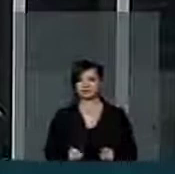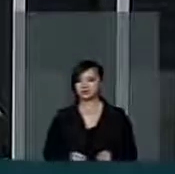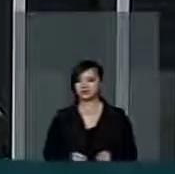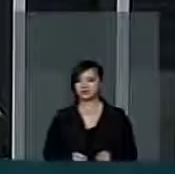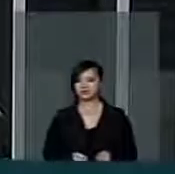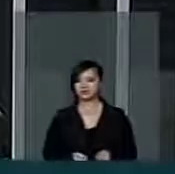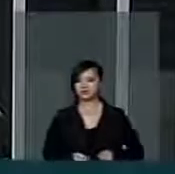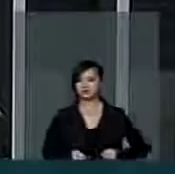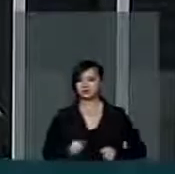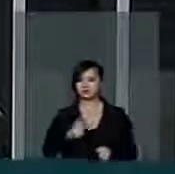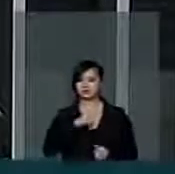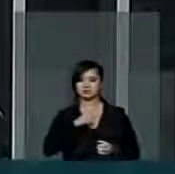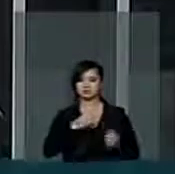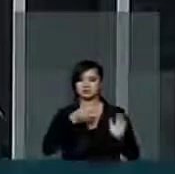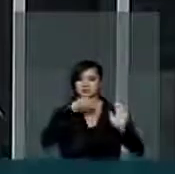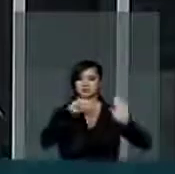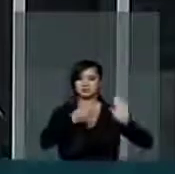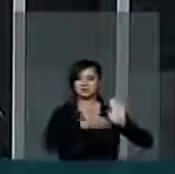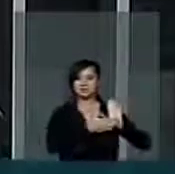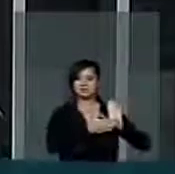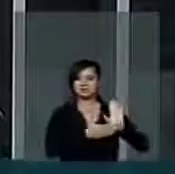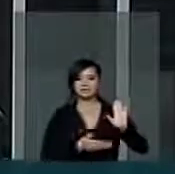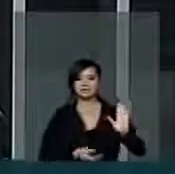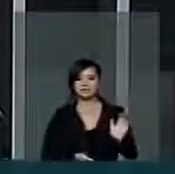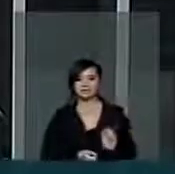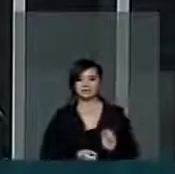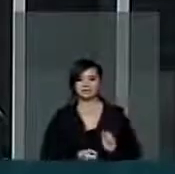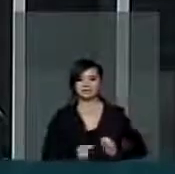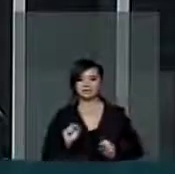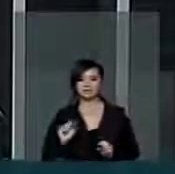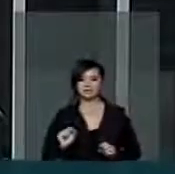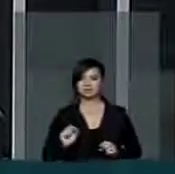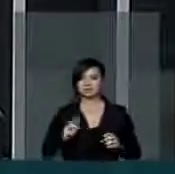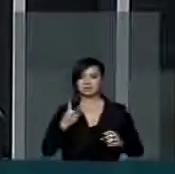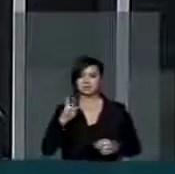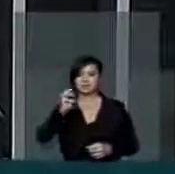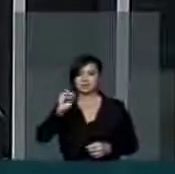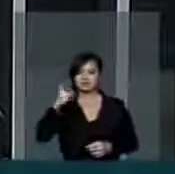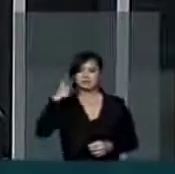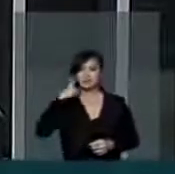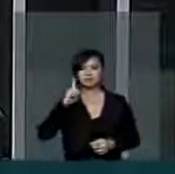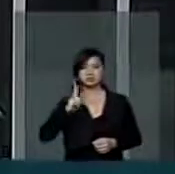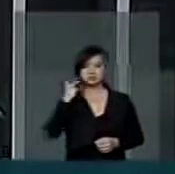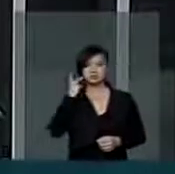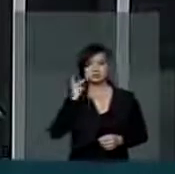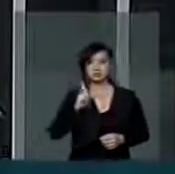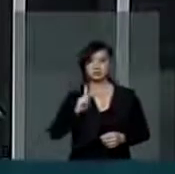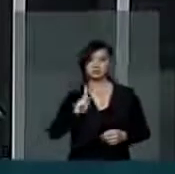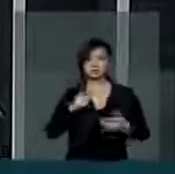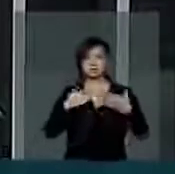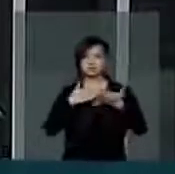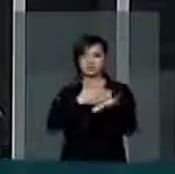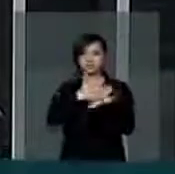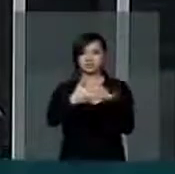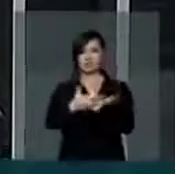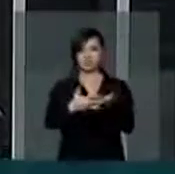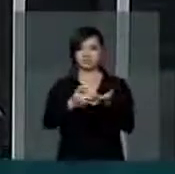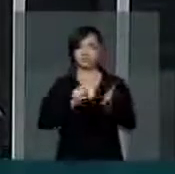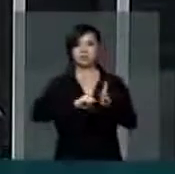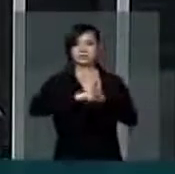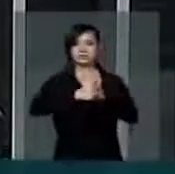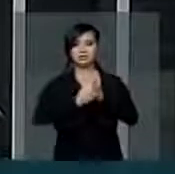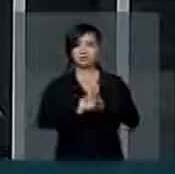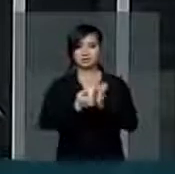vetos presidenciais. Agora o prazo é de 30 dias para começar a trancar a pauta de votação em